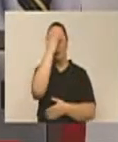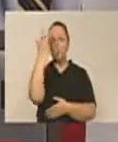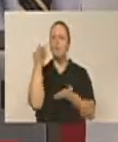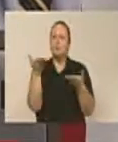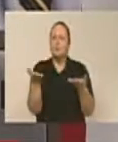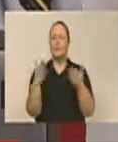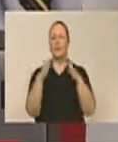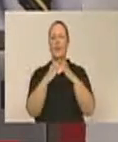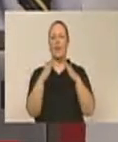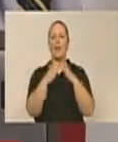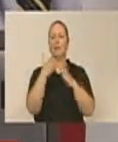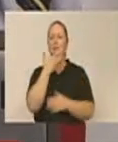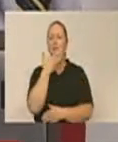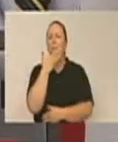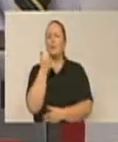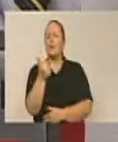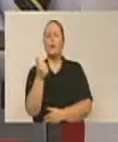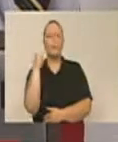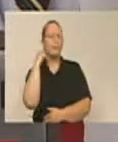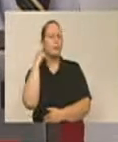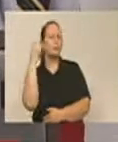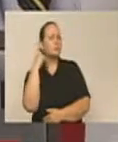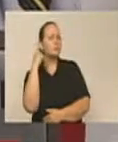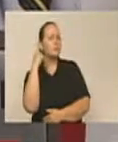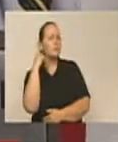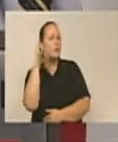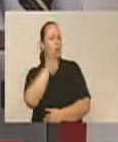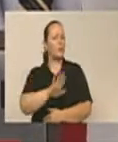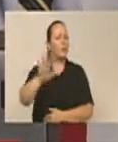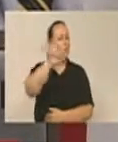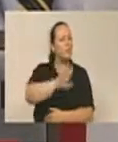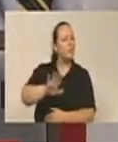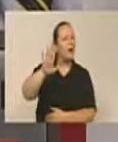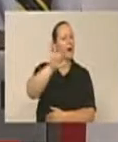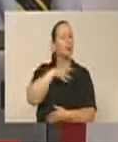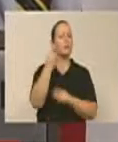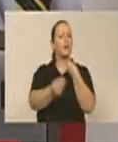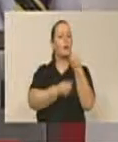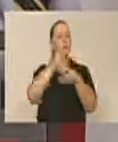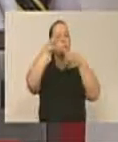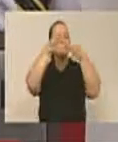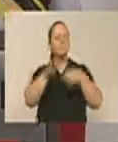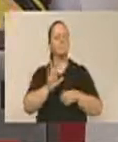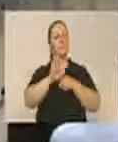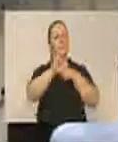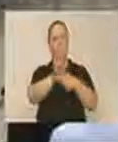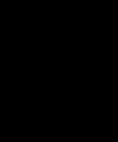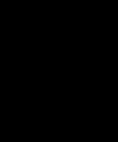entender melhor um pouquinho pelo som, né, pelas imagens, a maneira correta de ajudar.